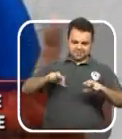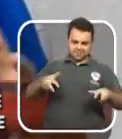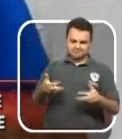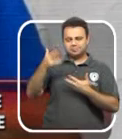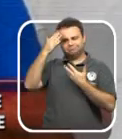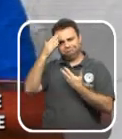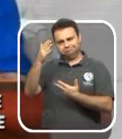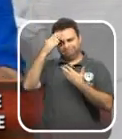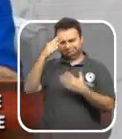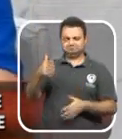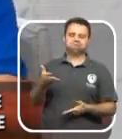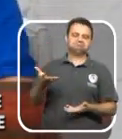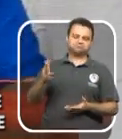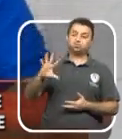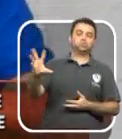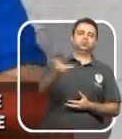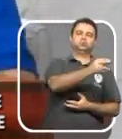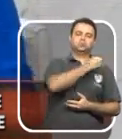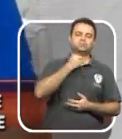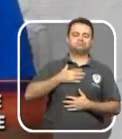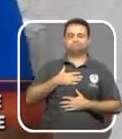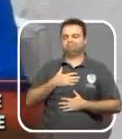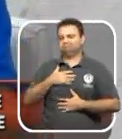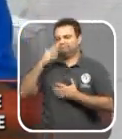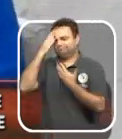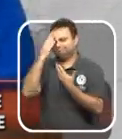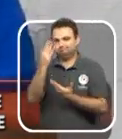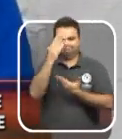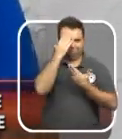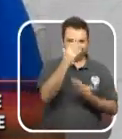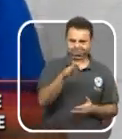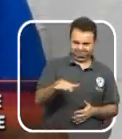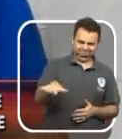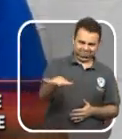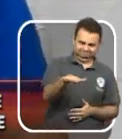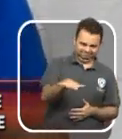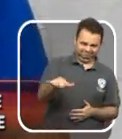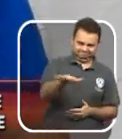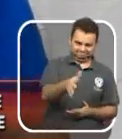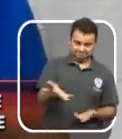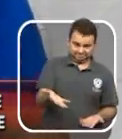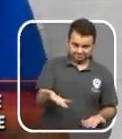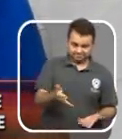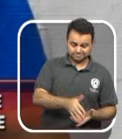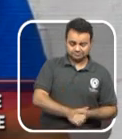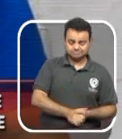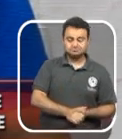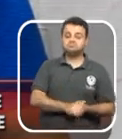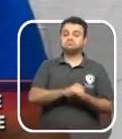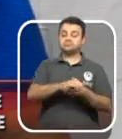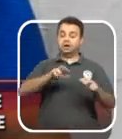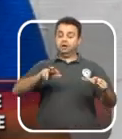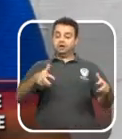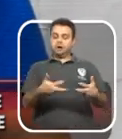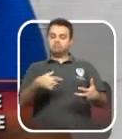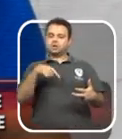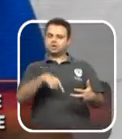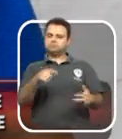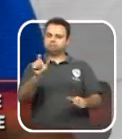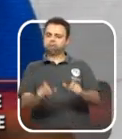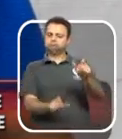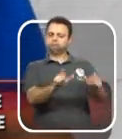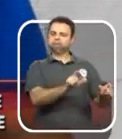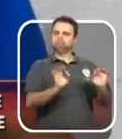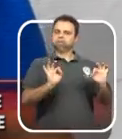audiências públicas, todas as reuniões, todos os debates. É algo assim fantástico para nós e os servidores da casa